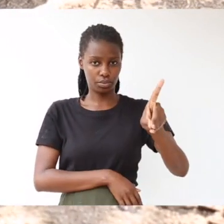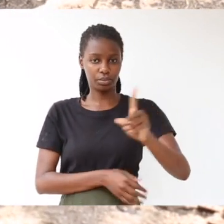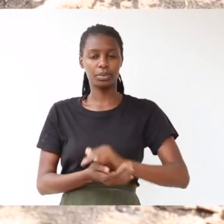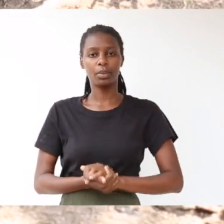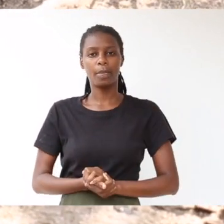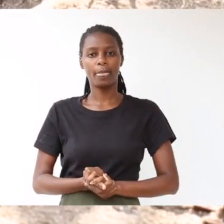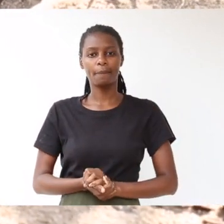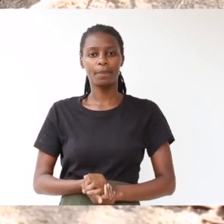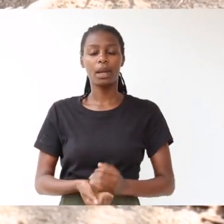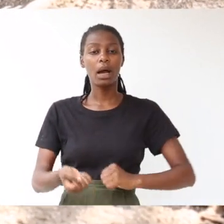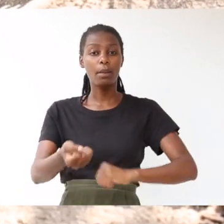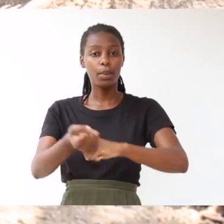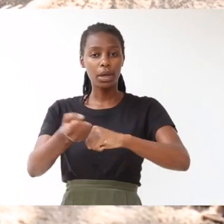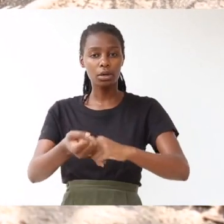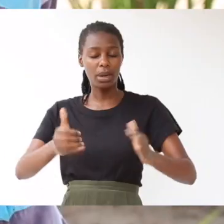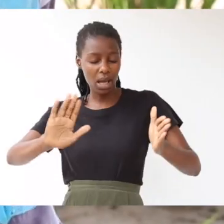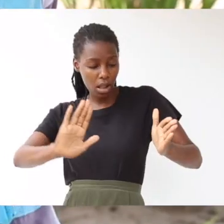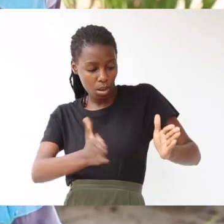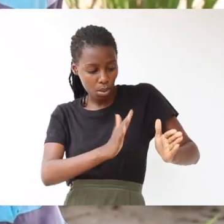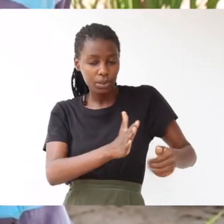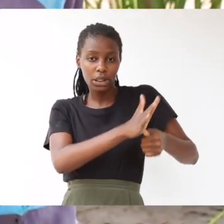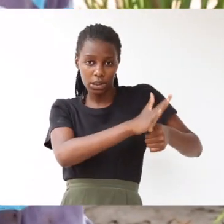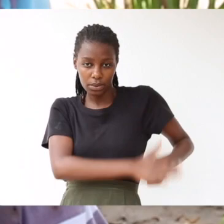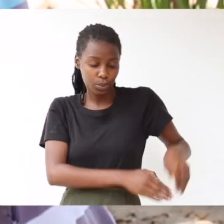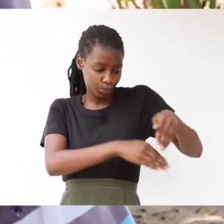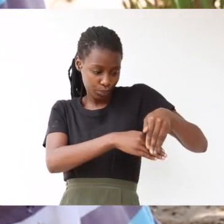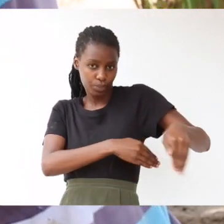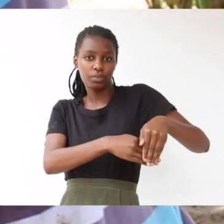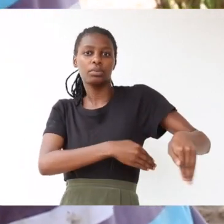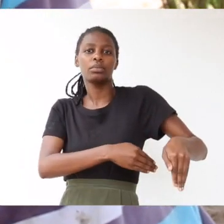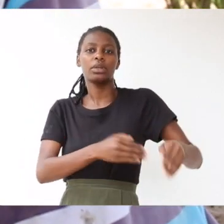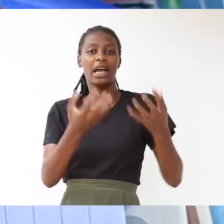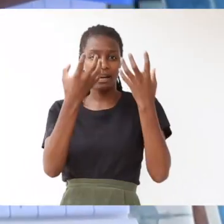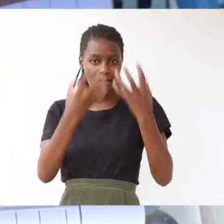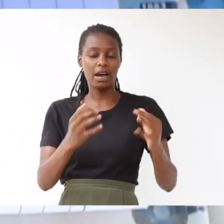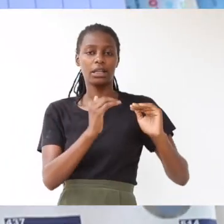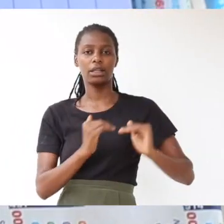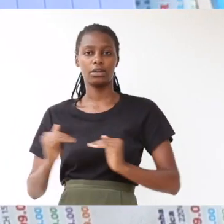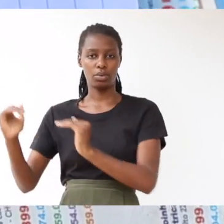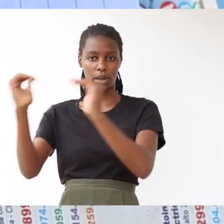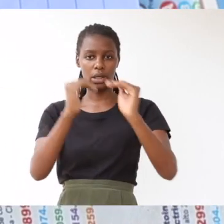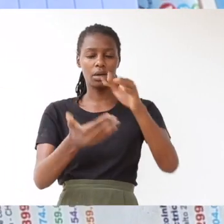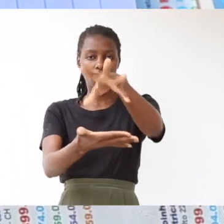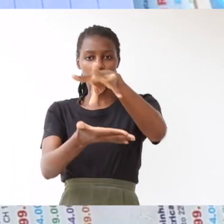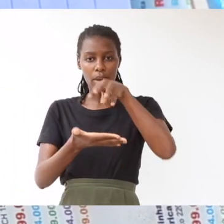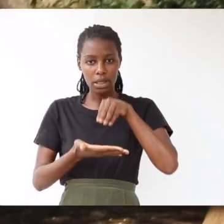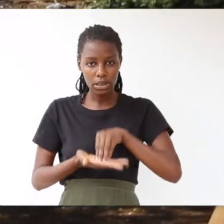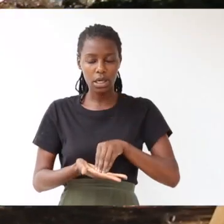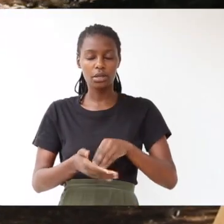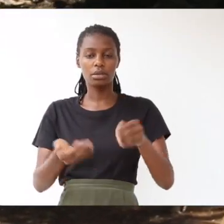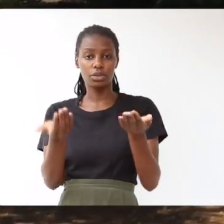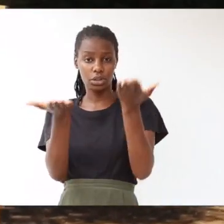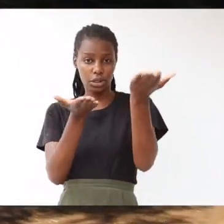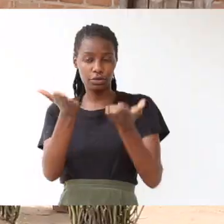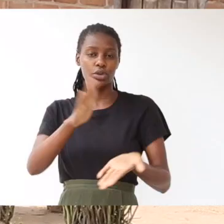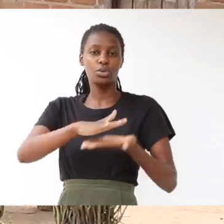com deficiência, contribuindo para a eliminação da discriminação, estigmatização e desigualdades no acesso aos serviços básicos